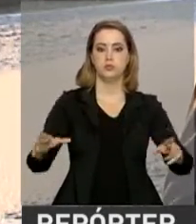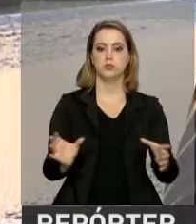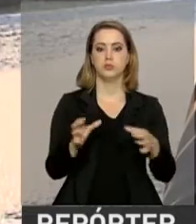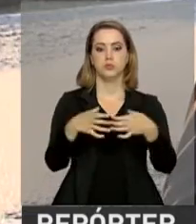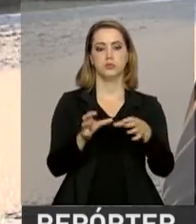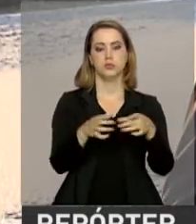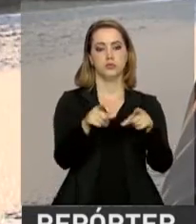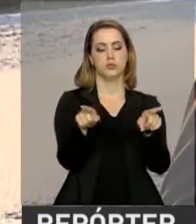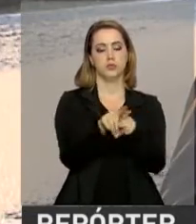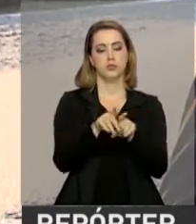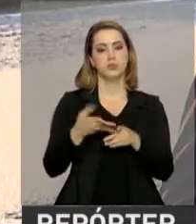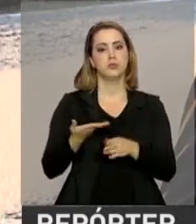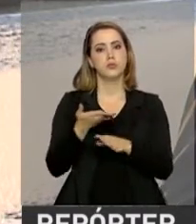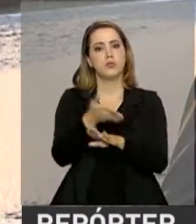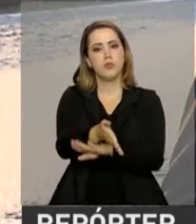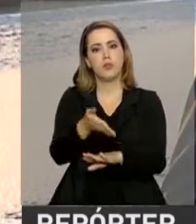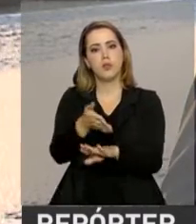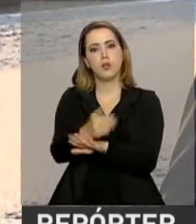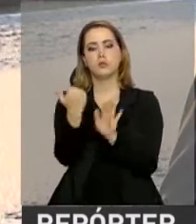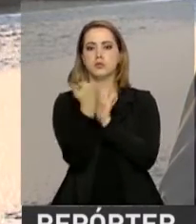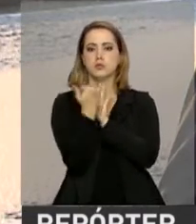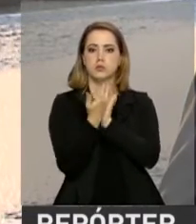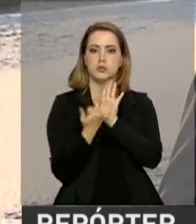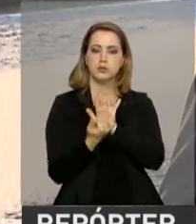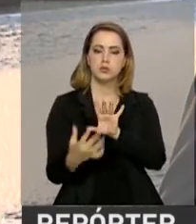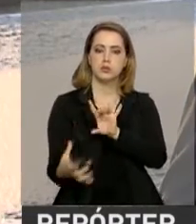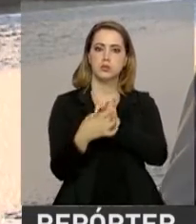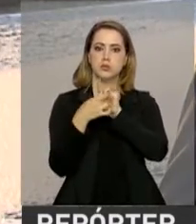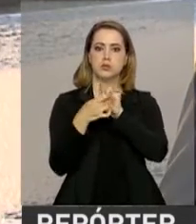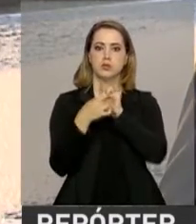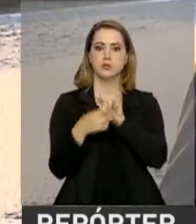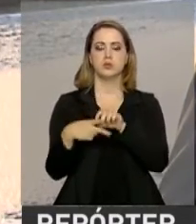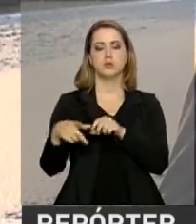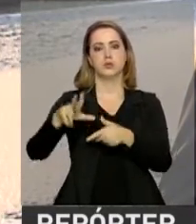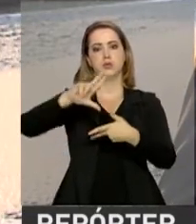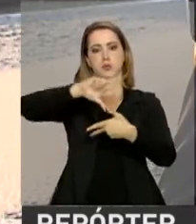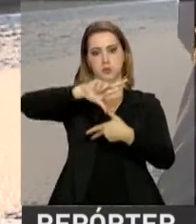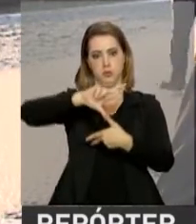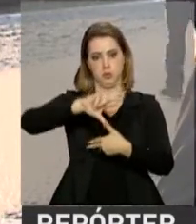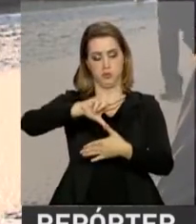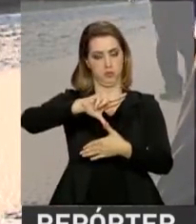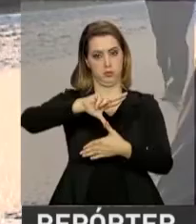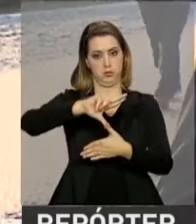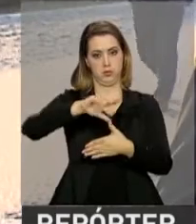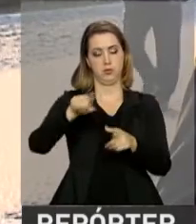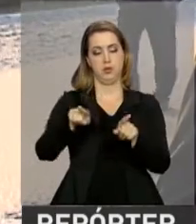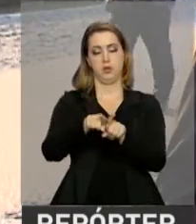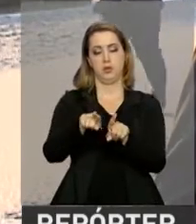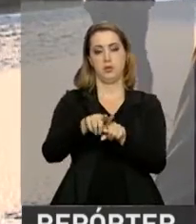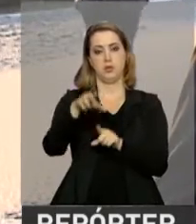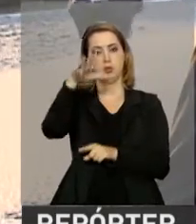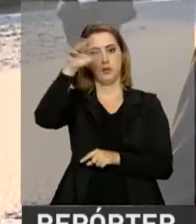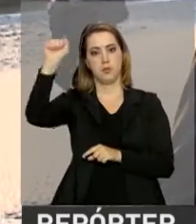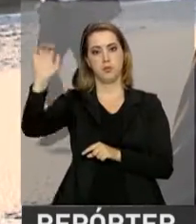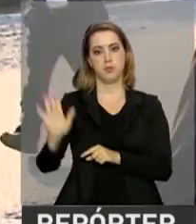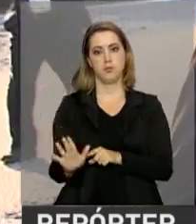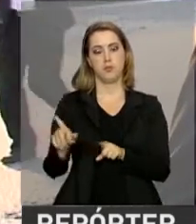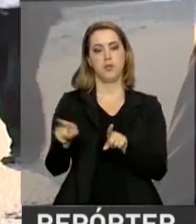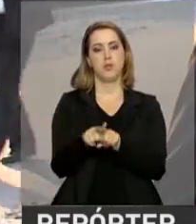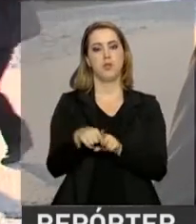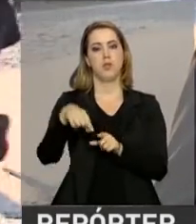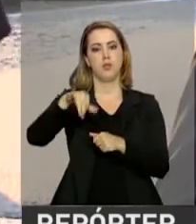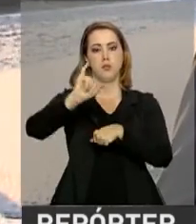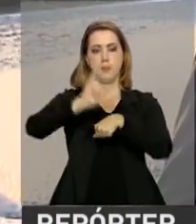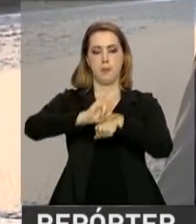também participam de projetos conjuntos em países da américa latina e da áfrica de tóquio no japão